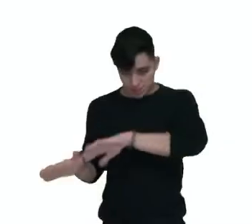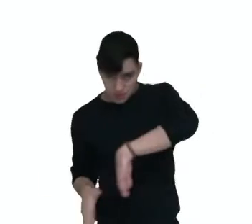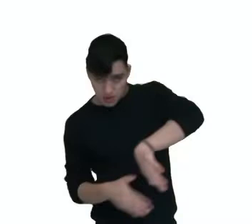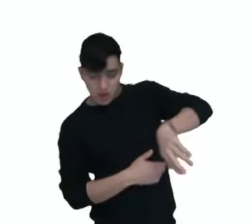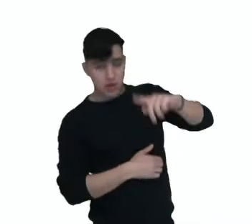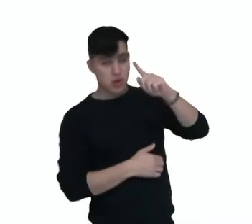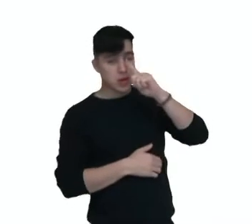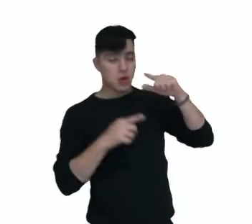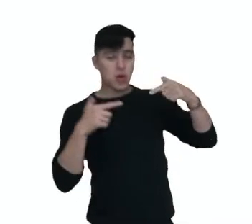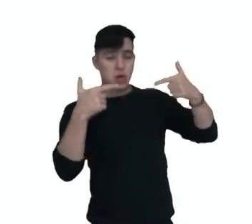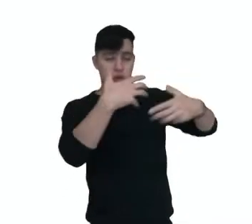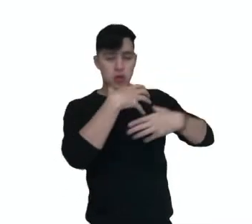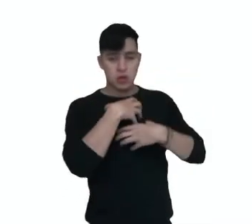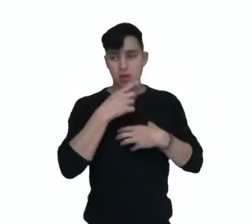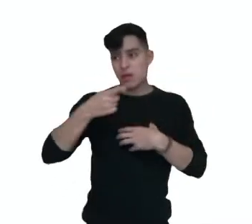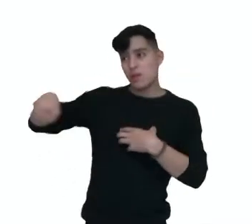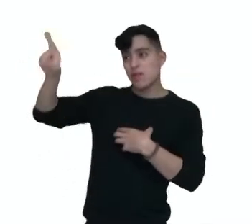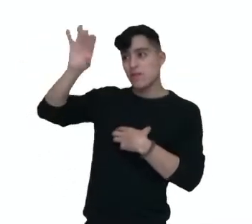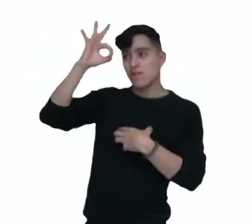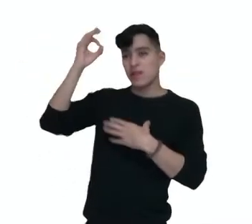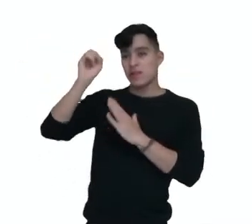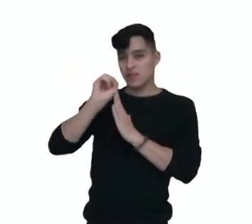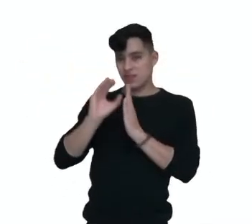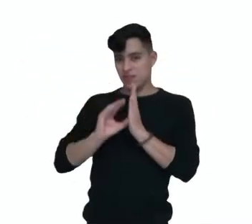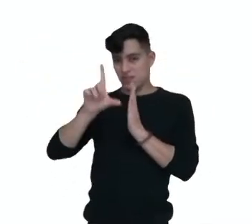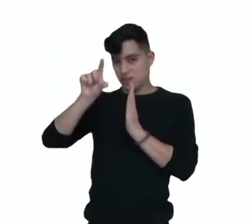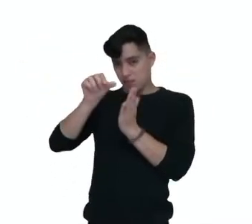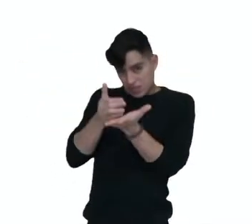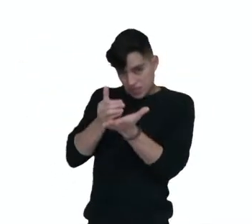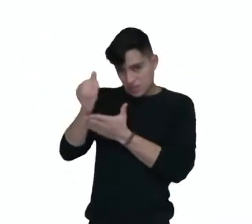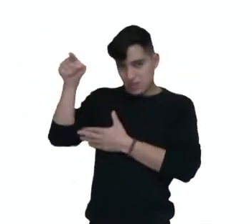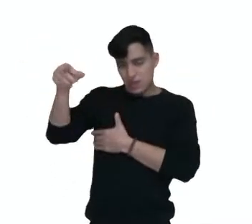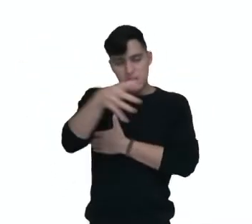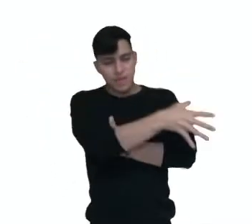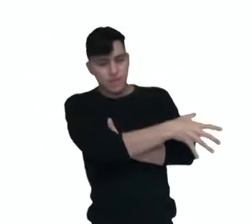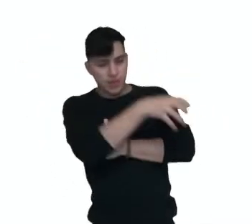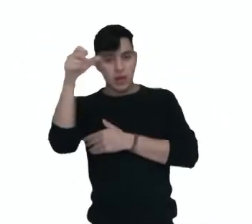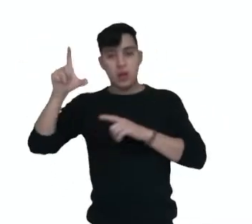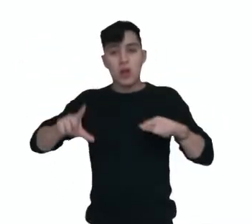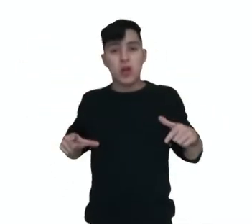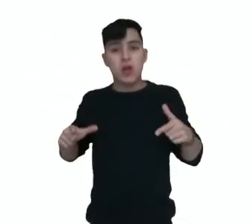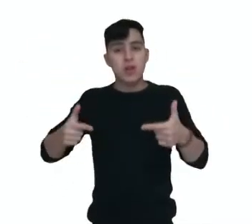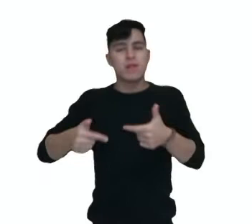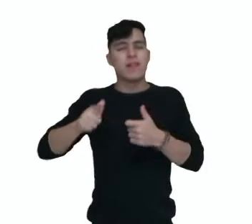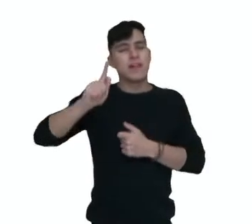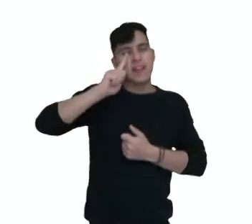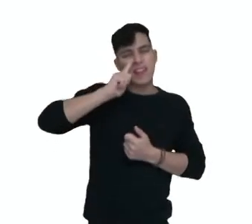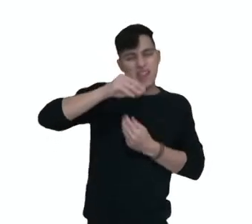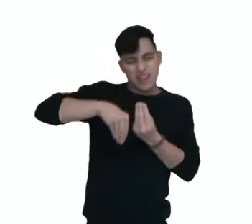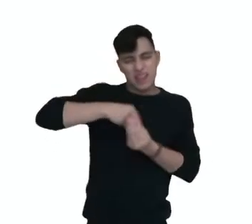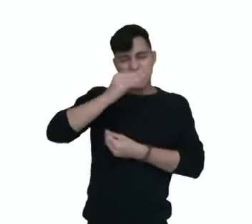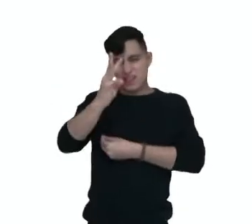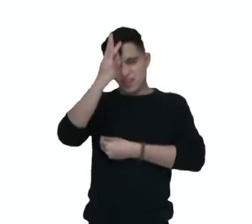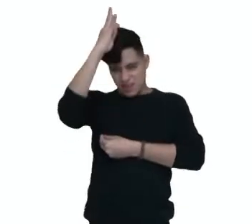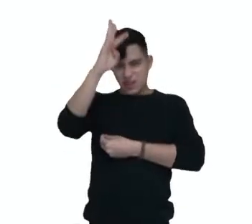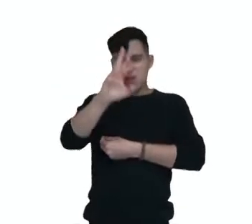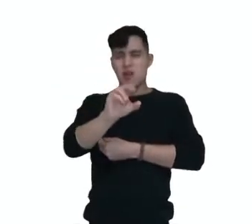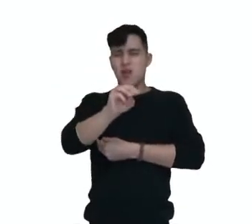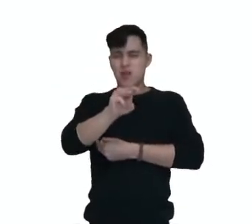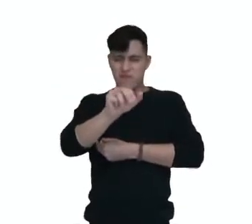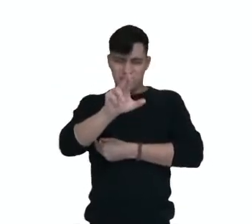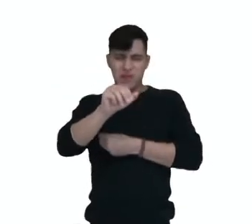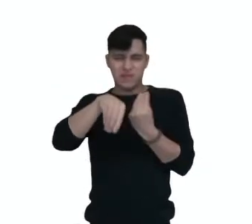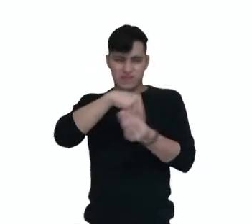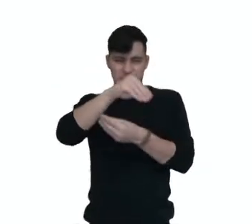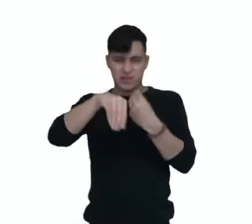inspirou os franceses a criar no início do século XIX o estilo hoje conhecido como luta greco-romana, que a gente viu lá no começo, né? E aqui nós